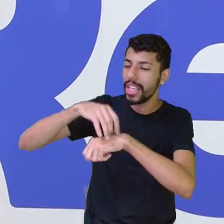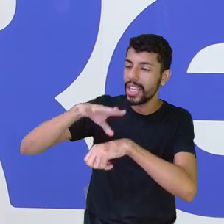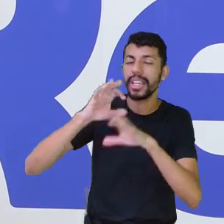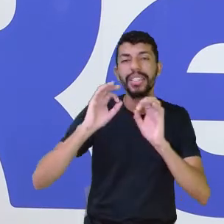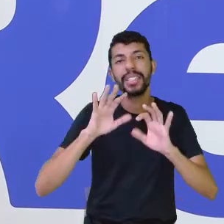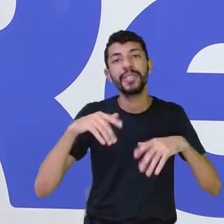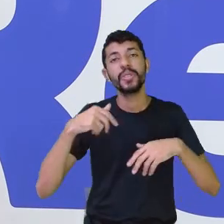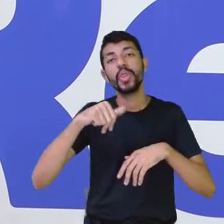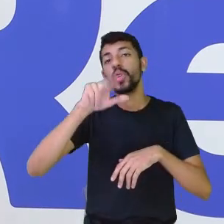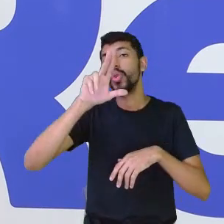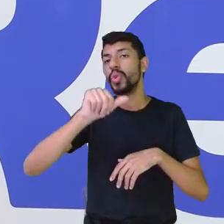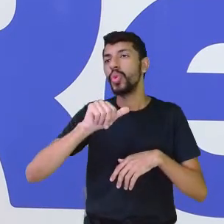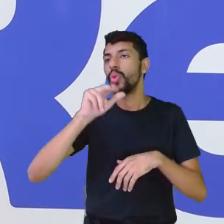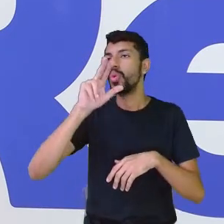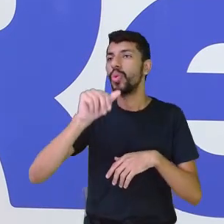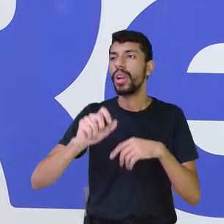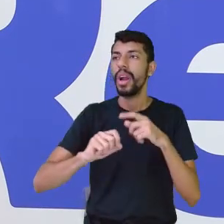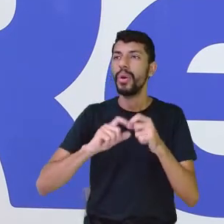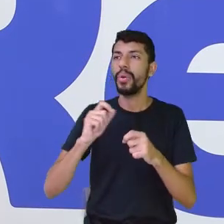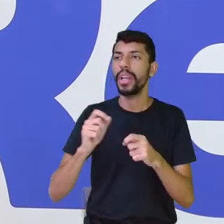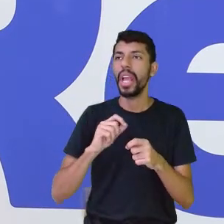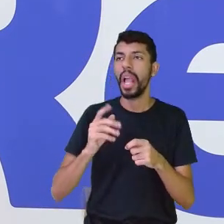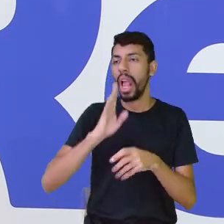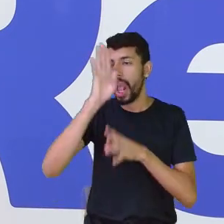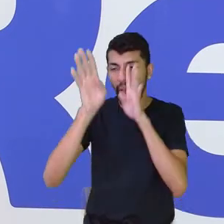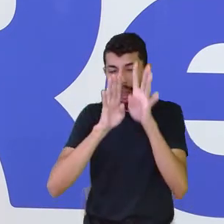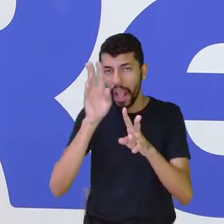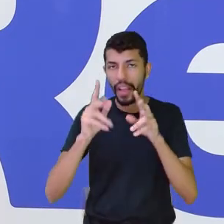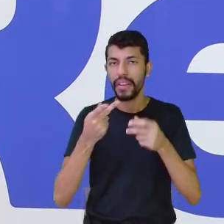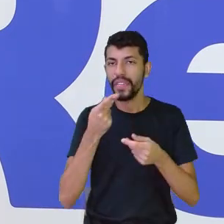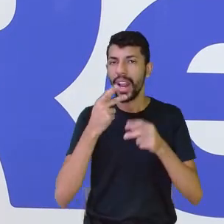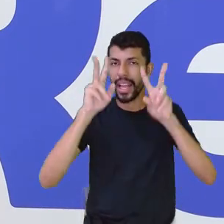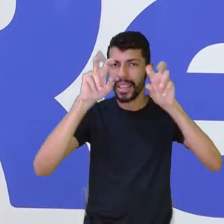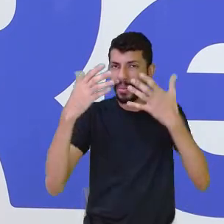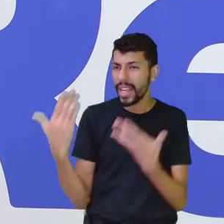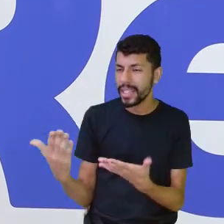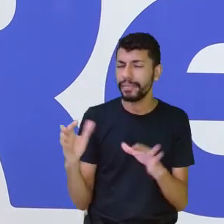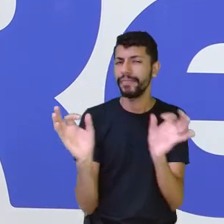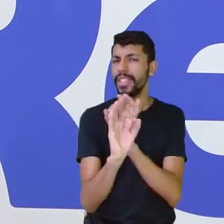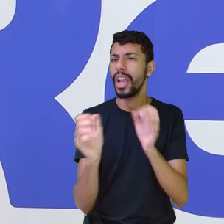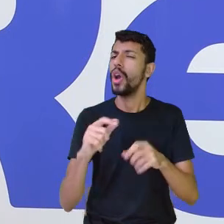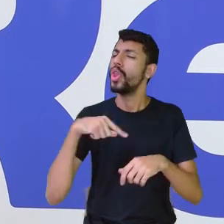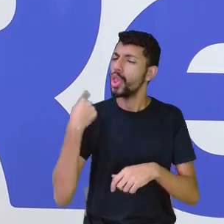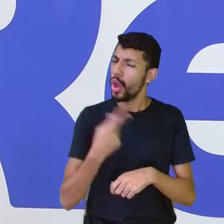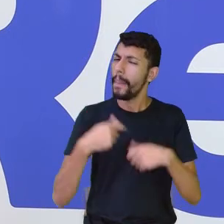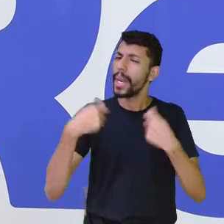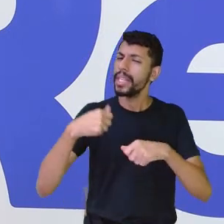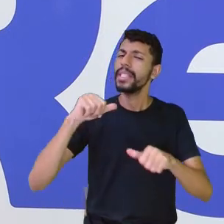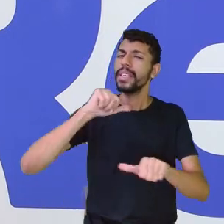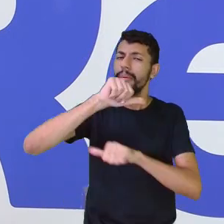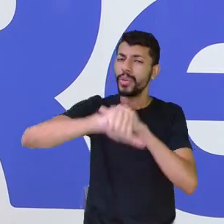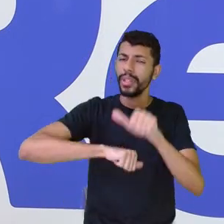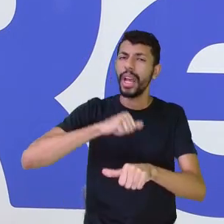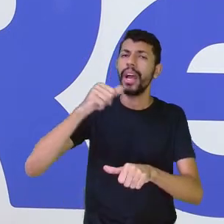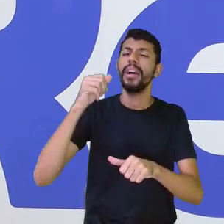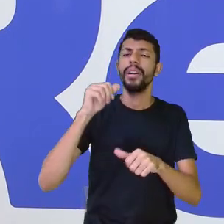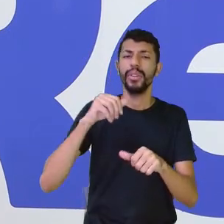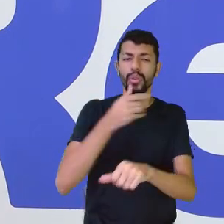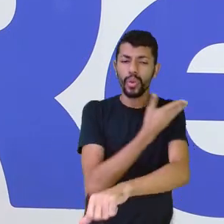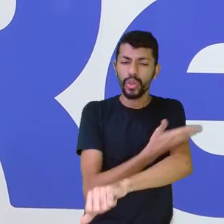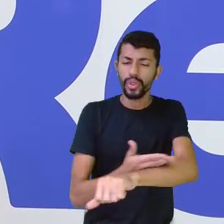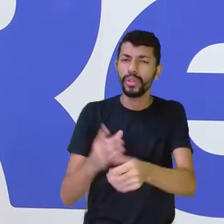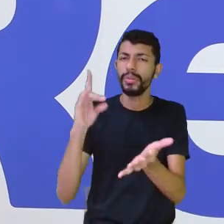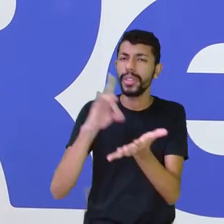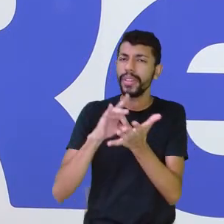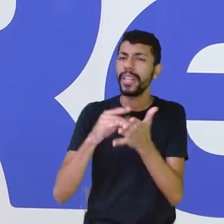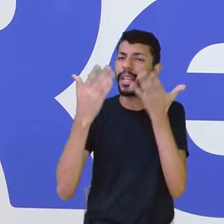né? Nunca é demais falar sobre esses temas, né? A gente precisa mudar os nossos hábitos. E isso só acontece,